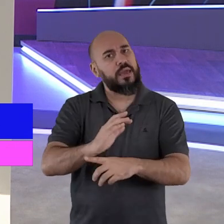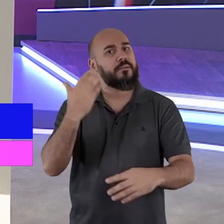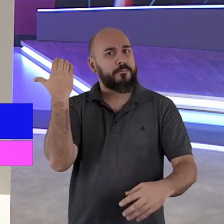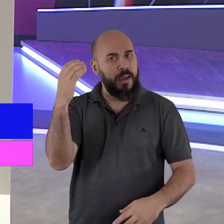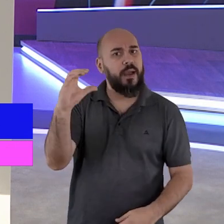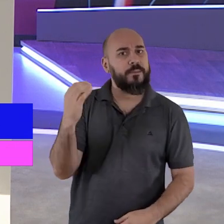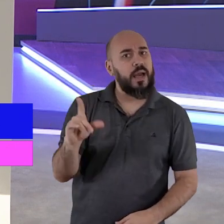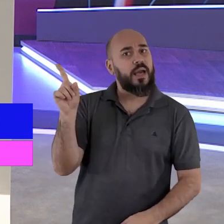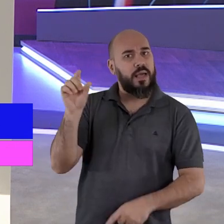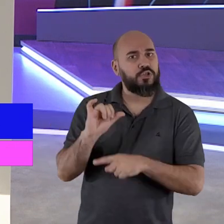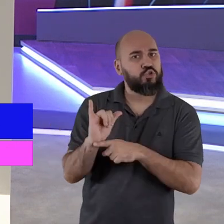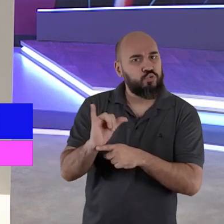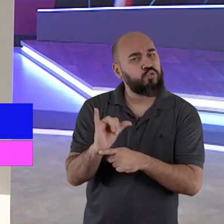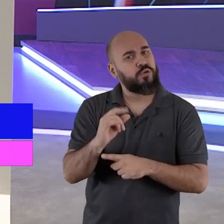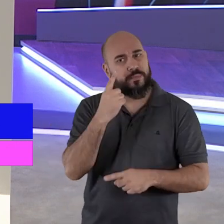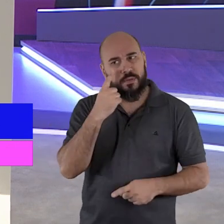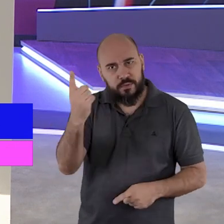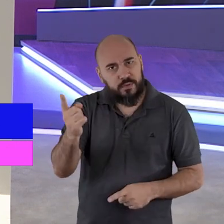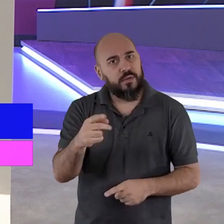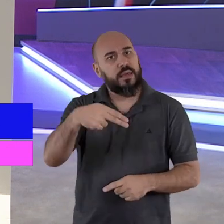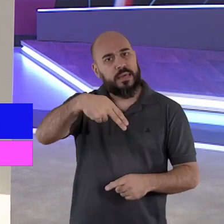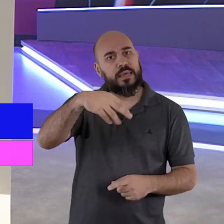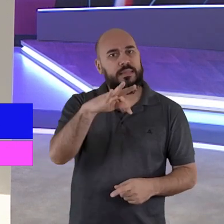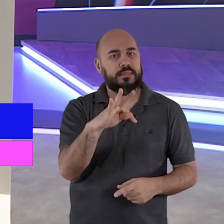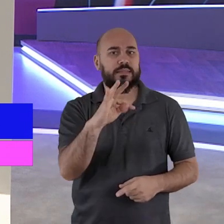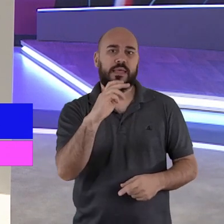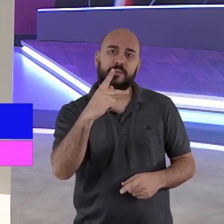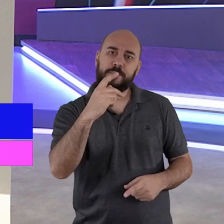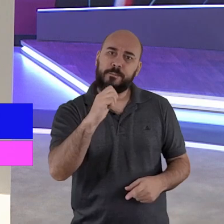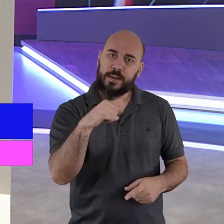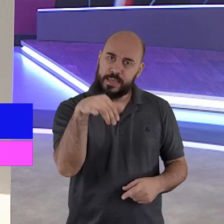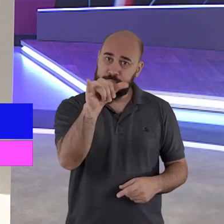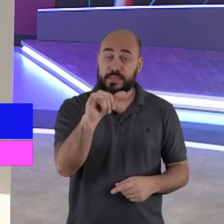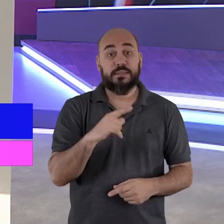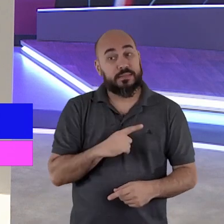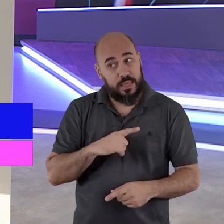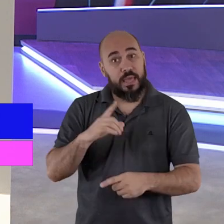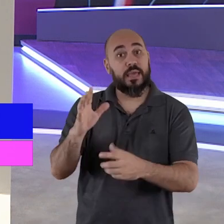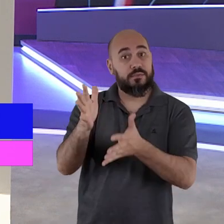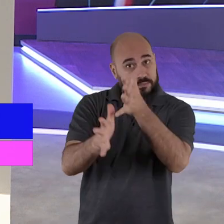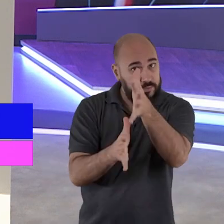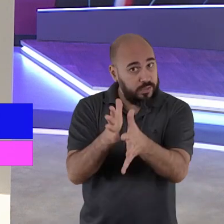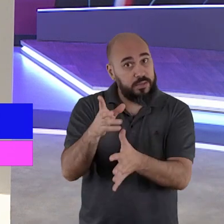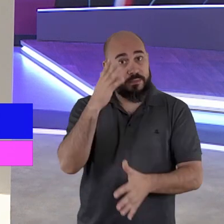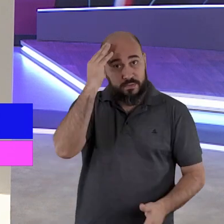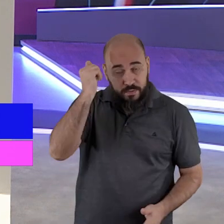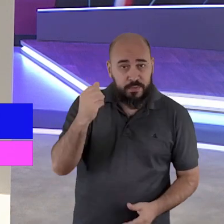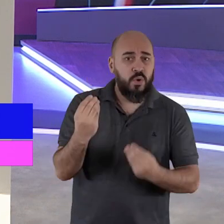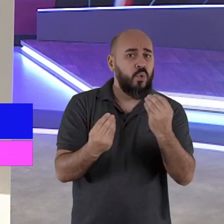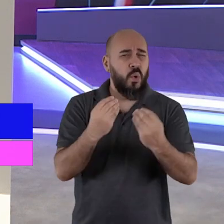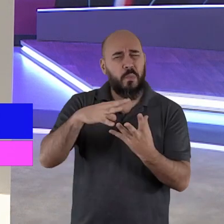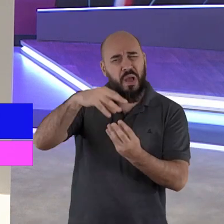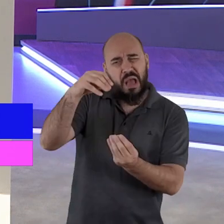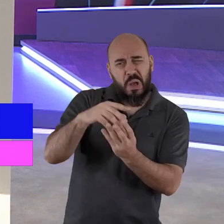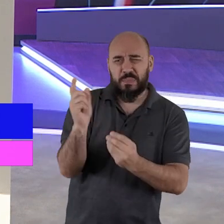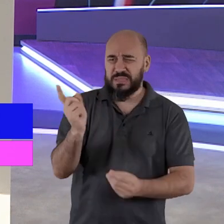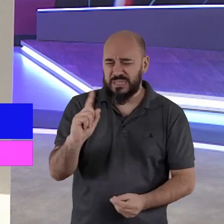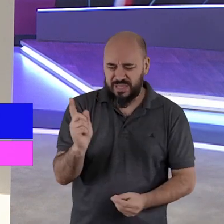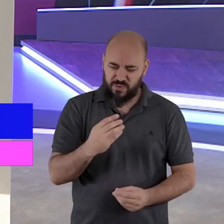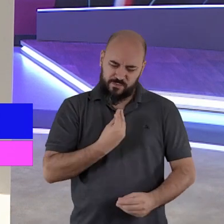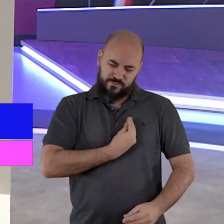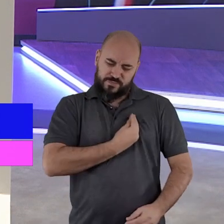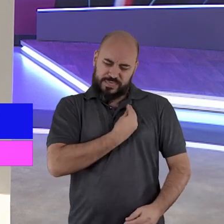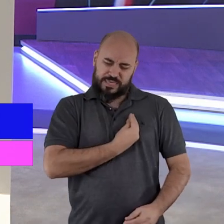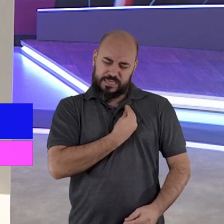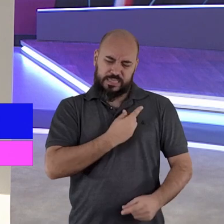vai compreender como as profecias indicam que, de forma alguma, nós não temos uma alma